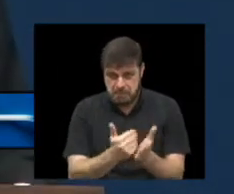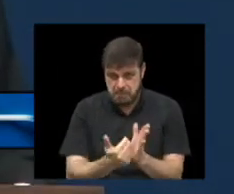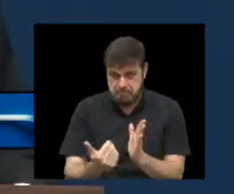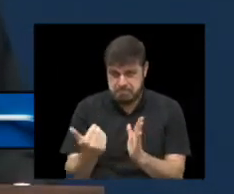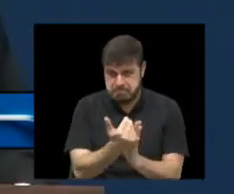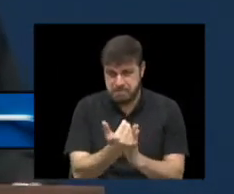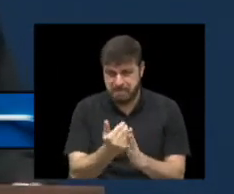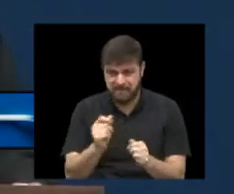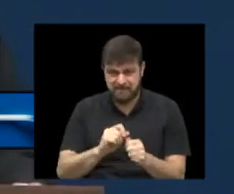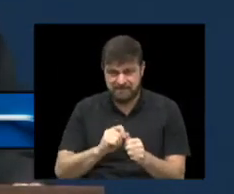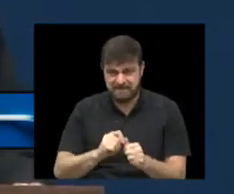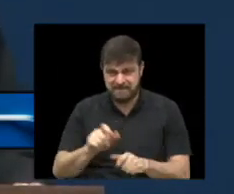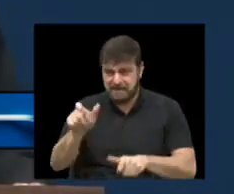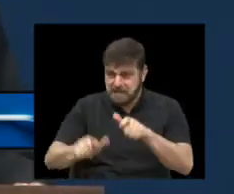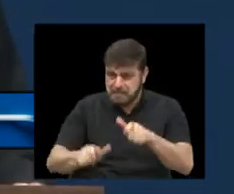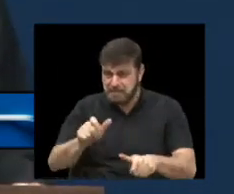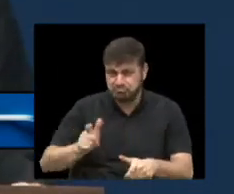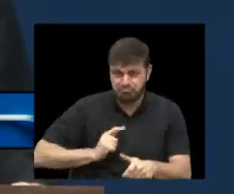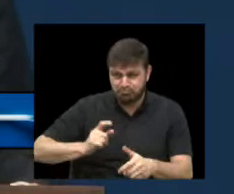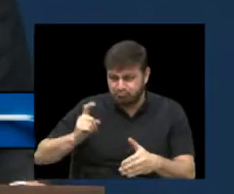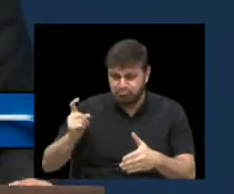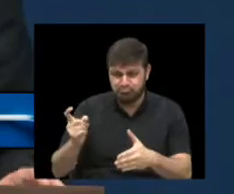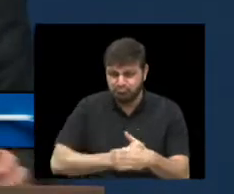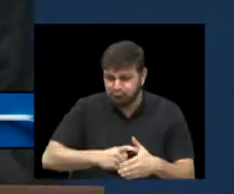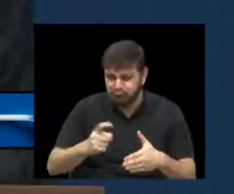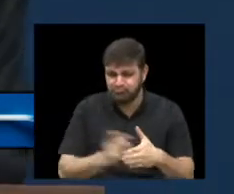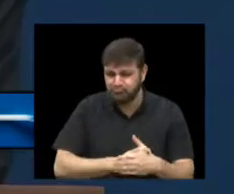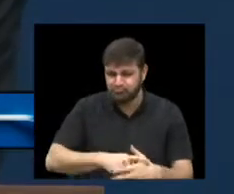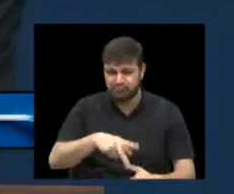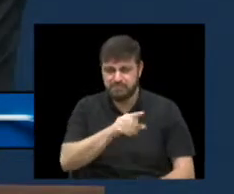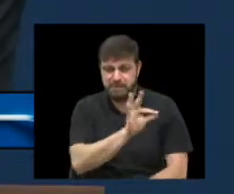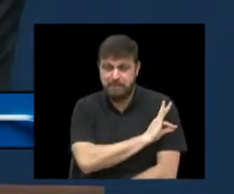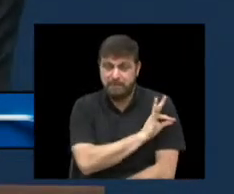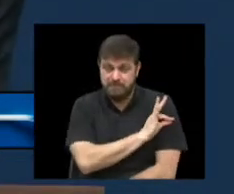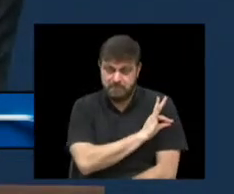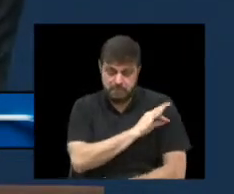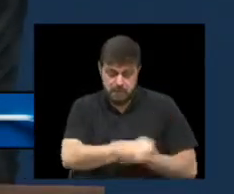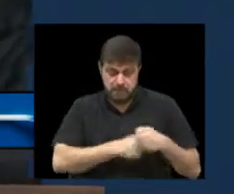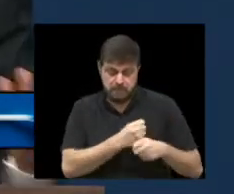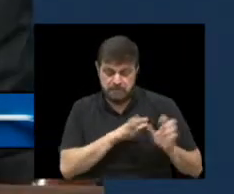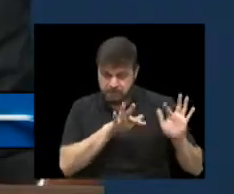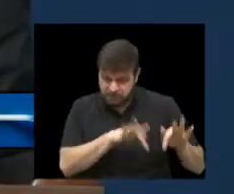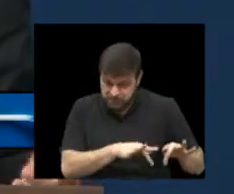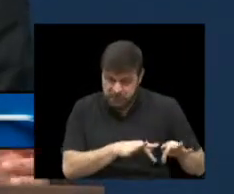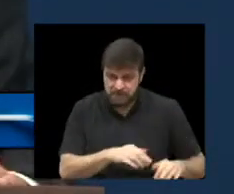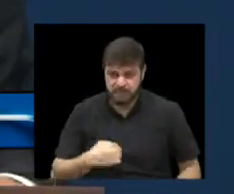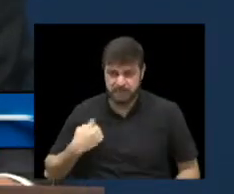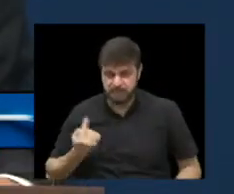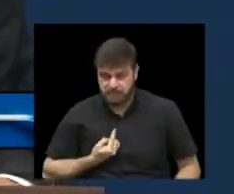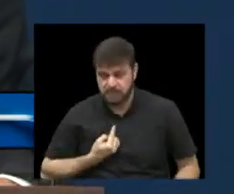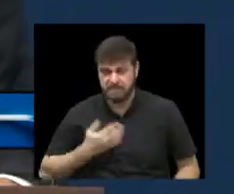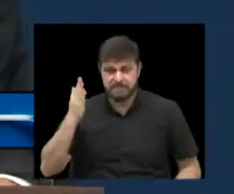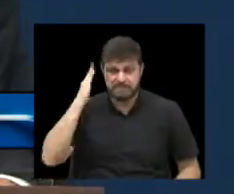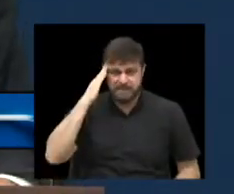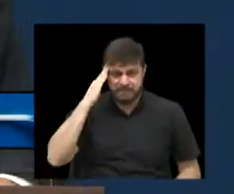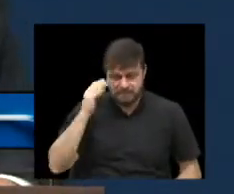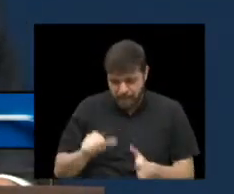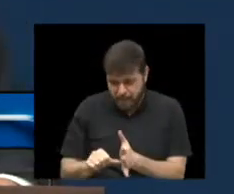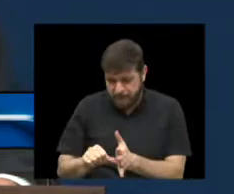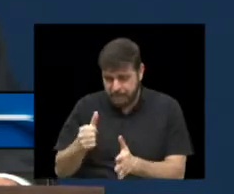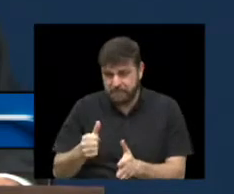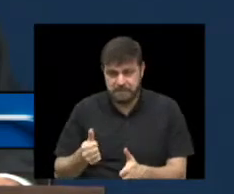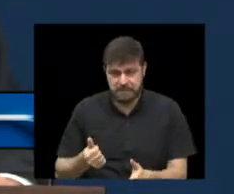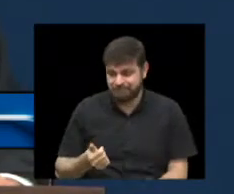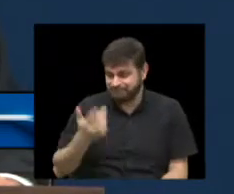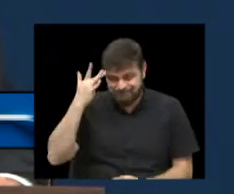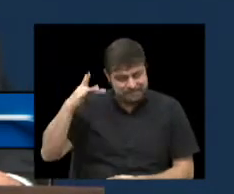com o déficit orçamentário no final do ano. Então, nesse sentido, a peça indica essa realidade. Primeiro, uma grande